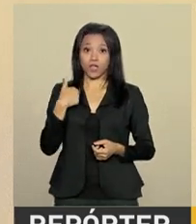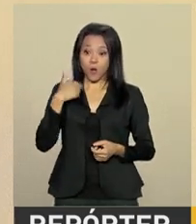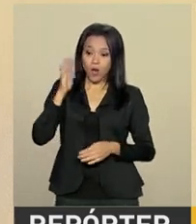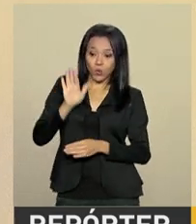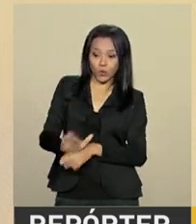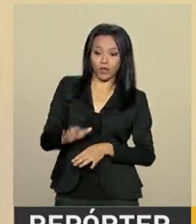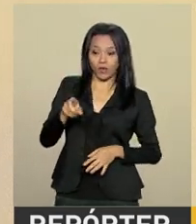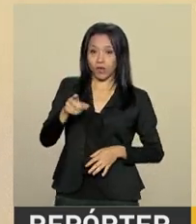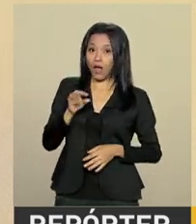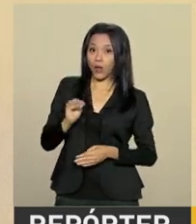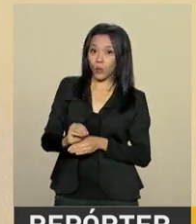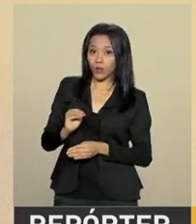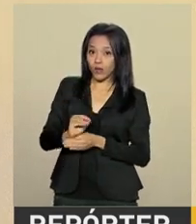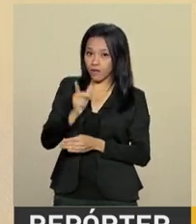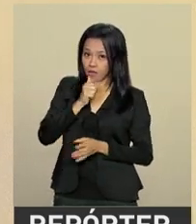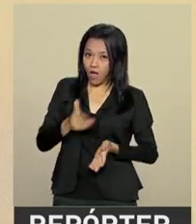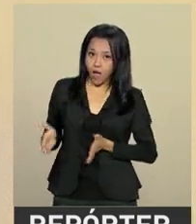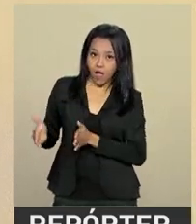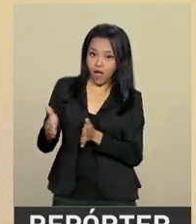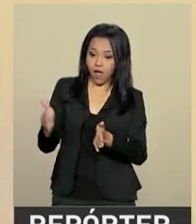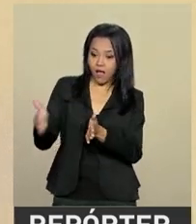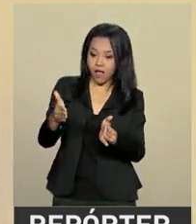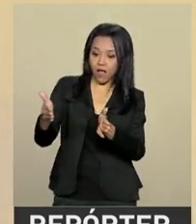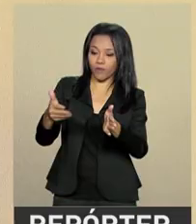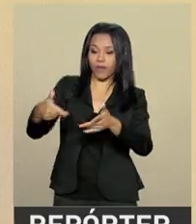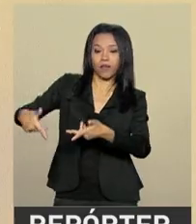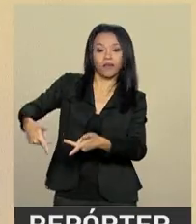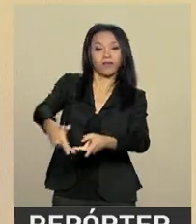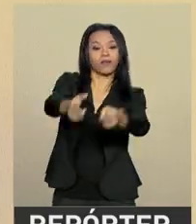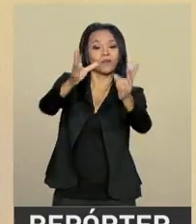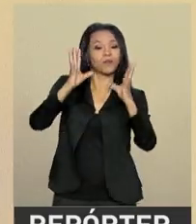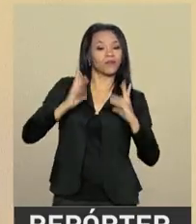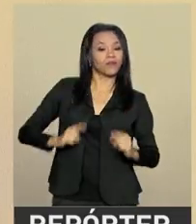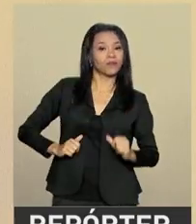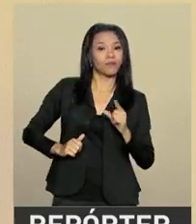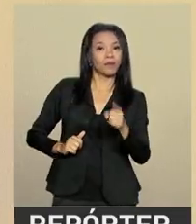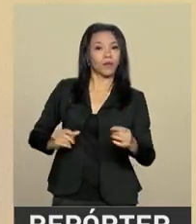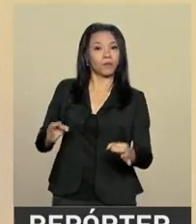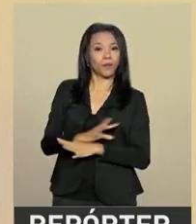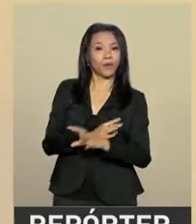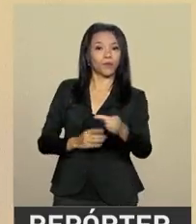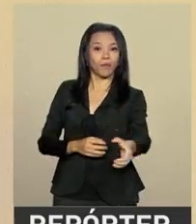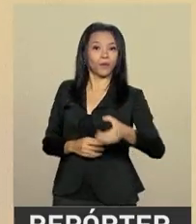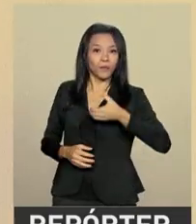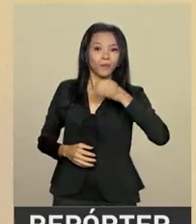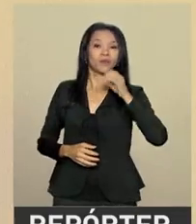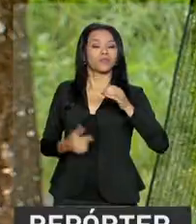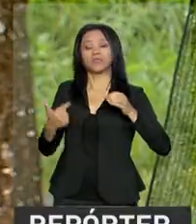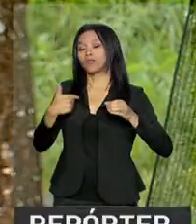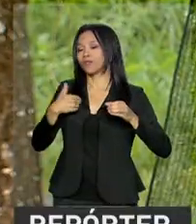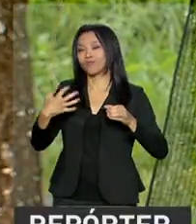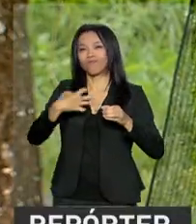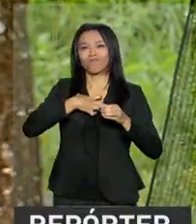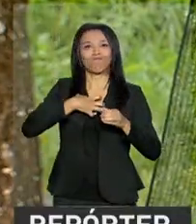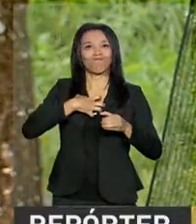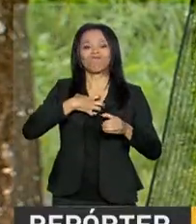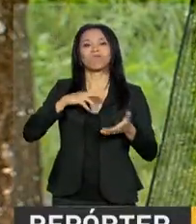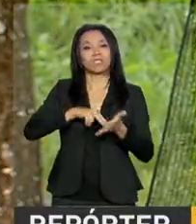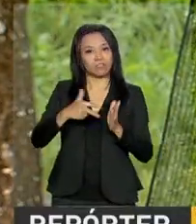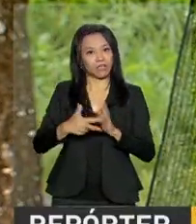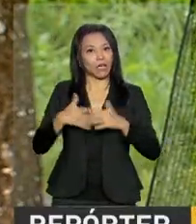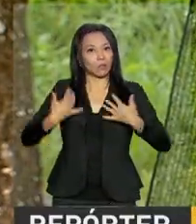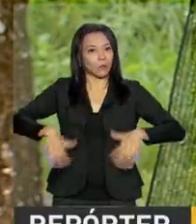a preservar a água e ela pode estar chegando ela limpa é pronta para o meu consumo isso é muito gratificante desde 2000 e